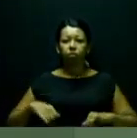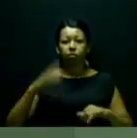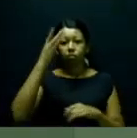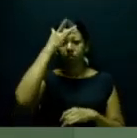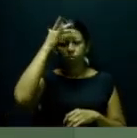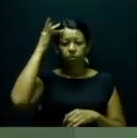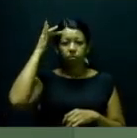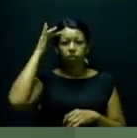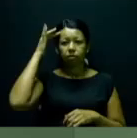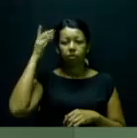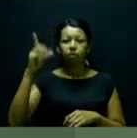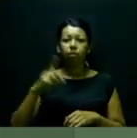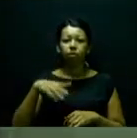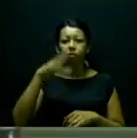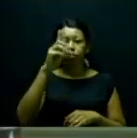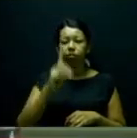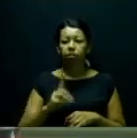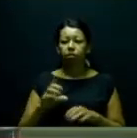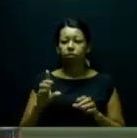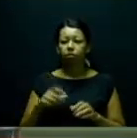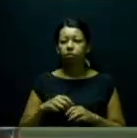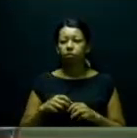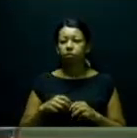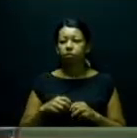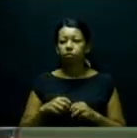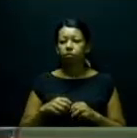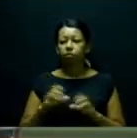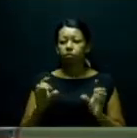criança especial aqui na nossa cidade.